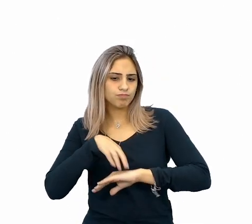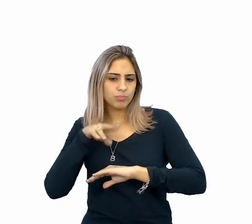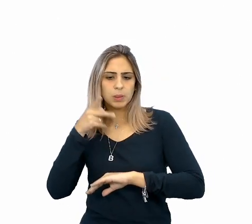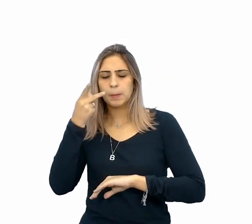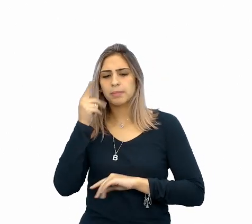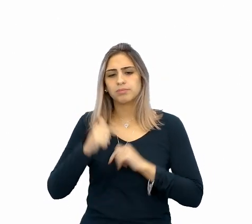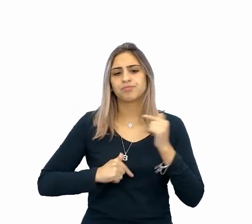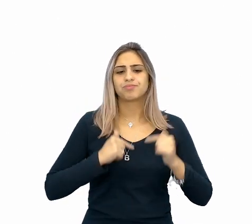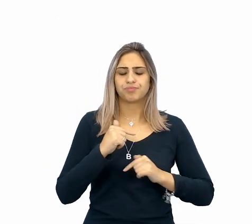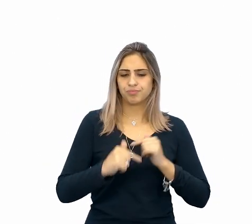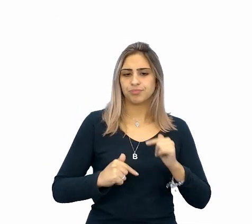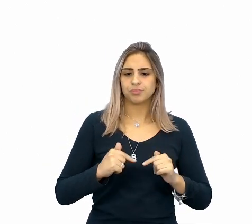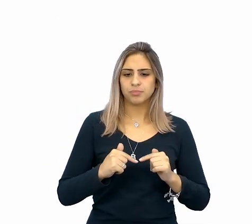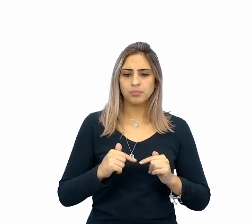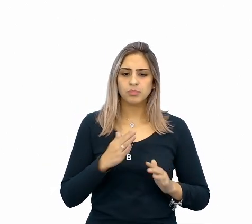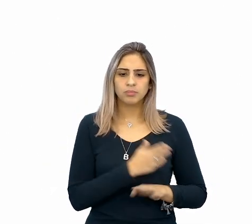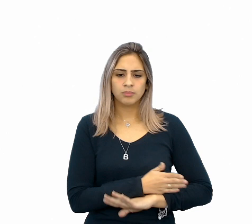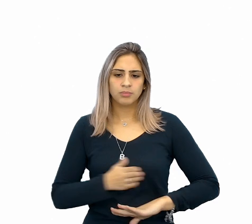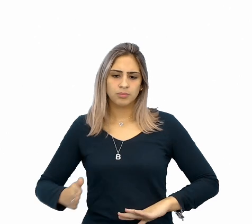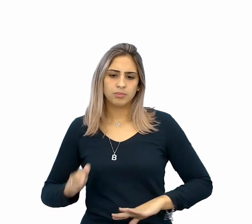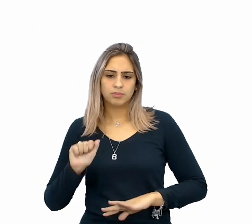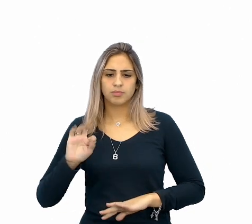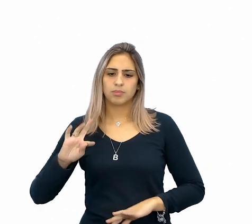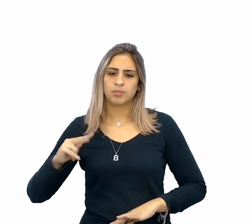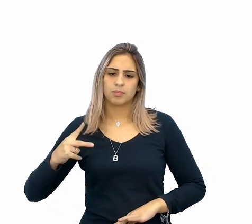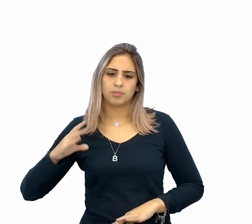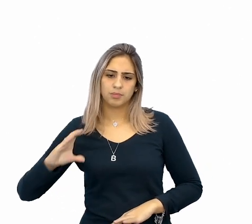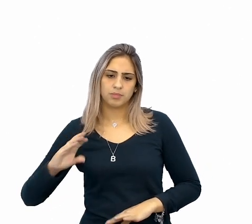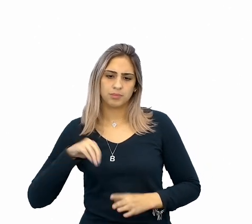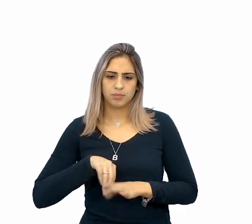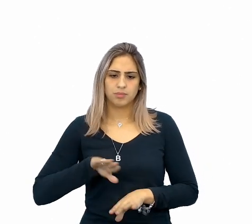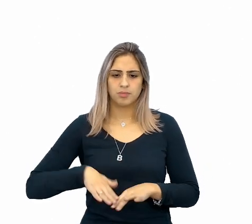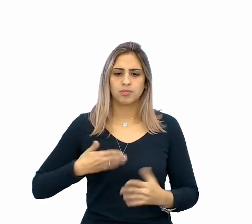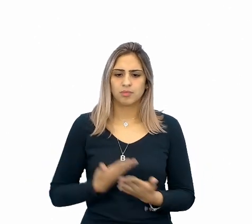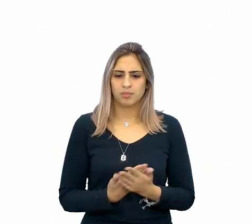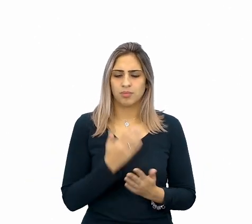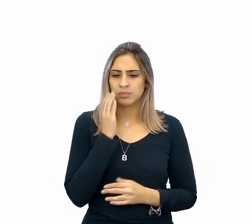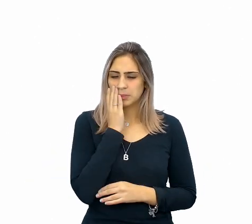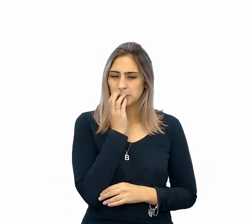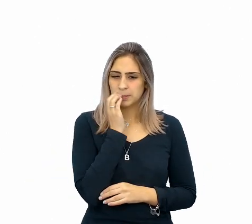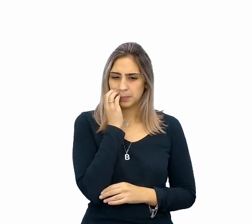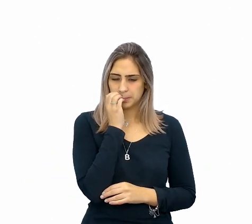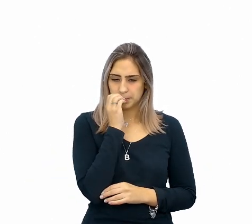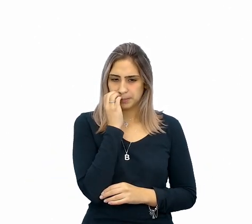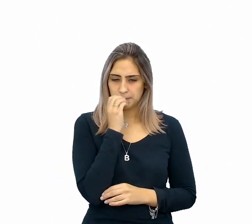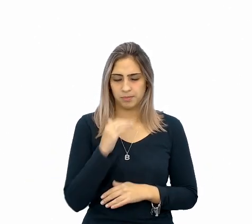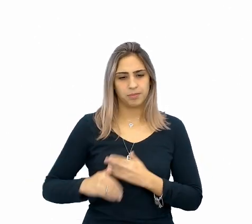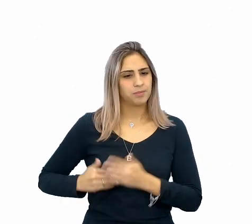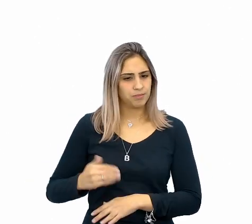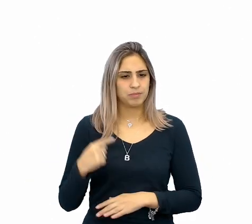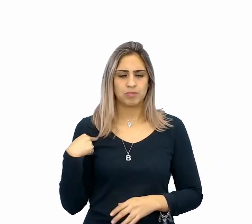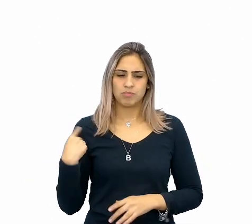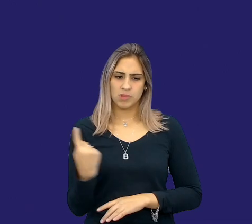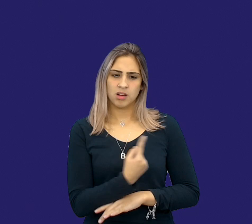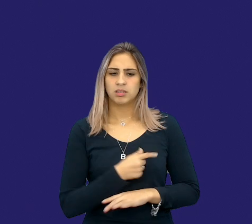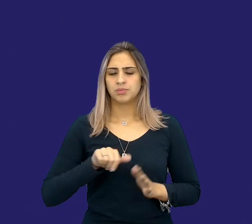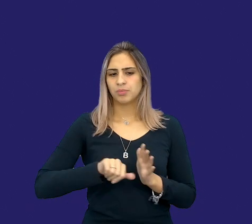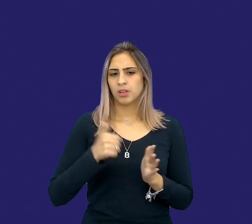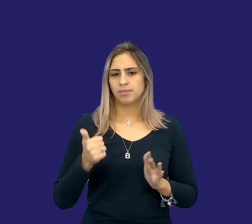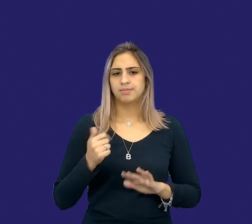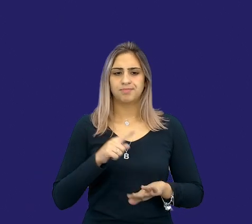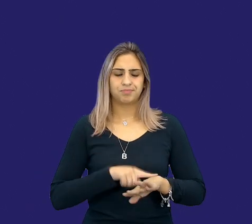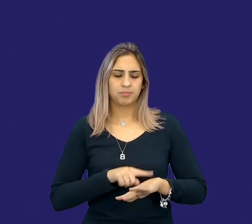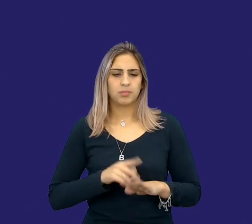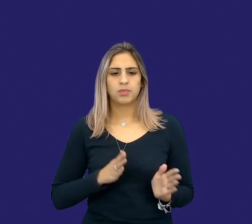para o trabalho durante a ATPC da escola. Vamos em frente o nosso primeiro